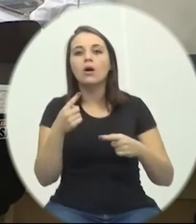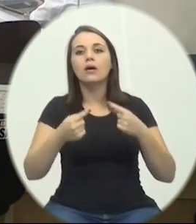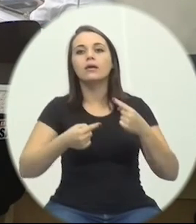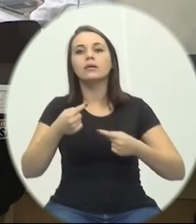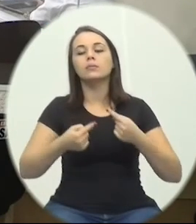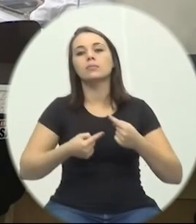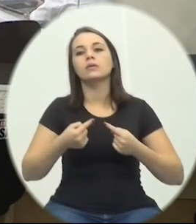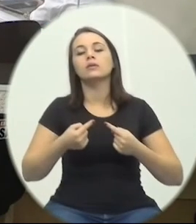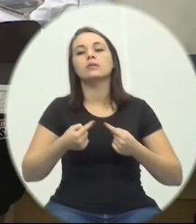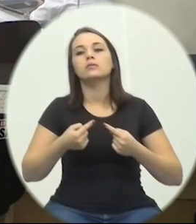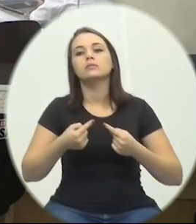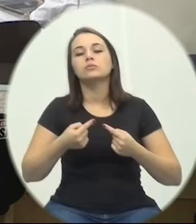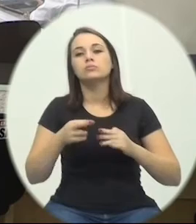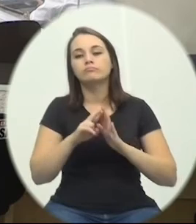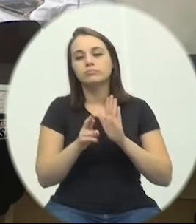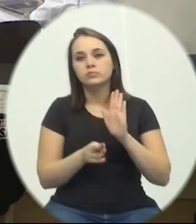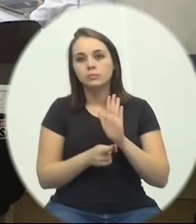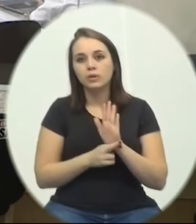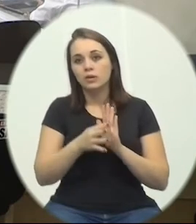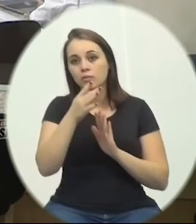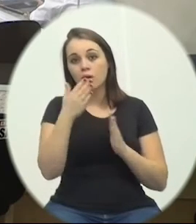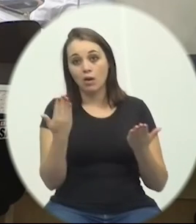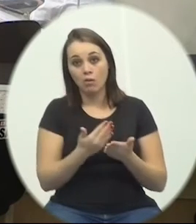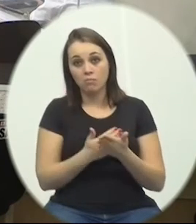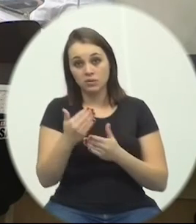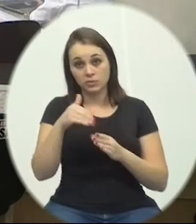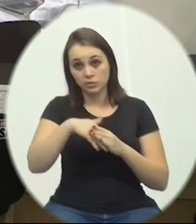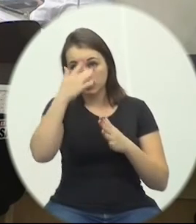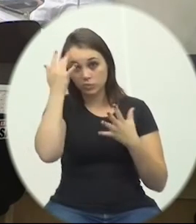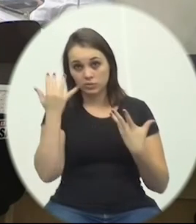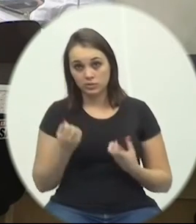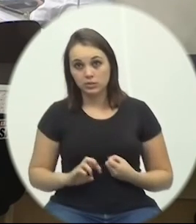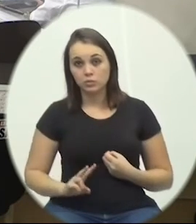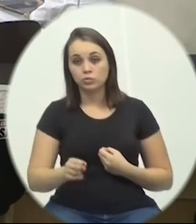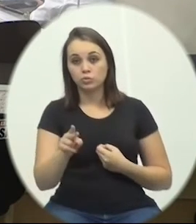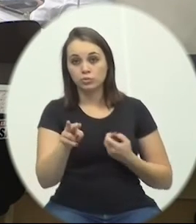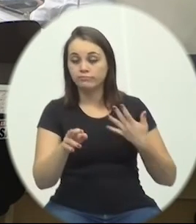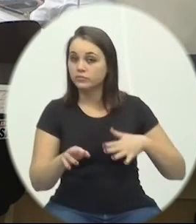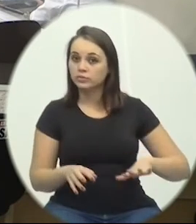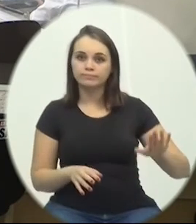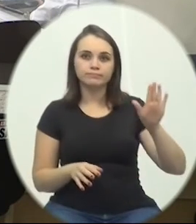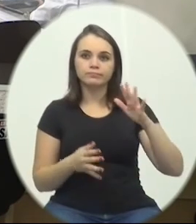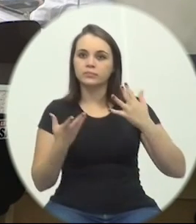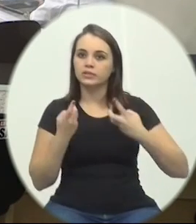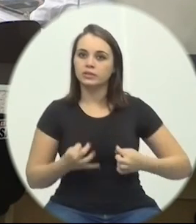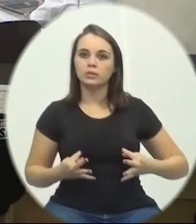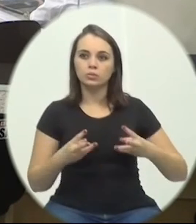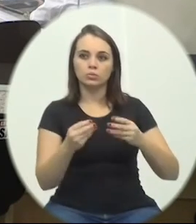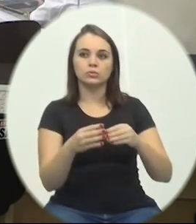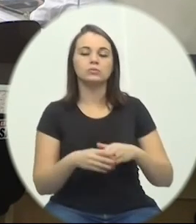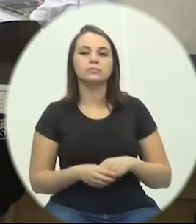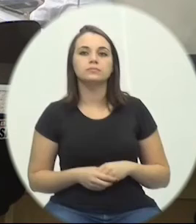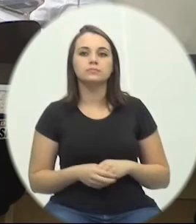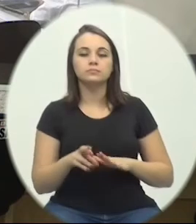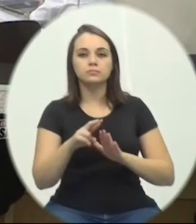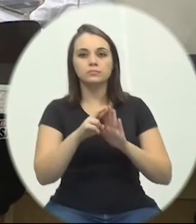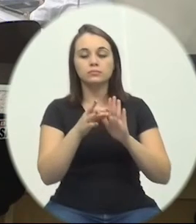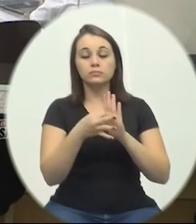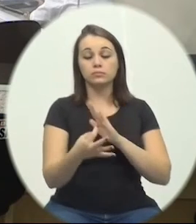queira discutir, está em votação. Os favoráveis permaneçam como estão, os contrários se manifestem. Aprovado por unanimidade.